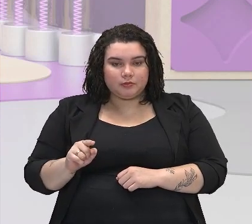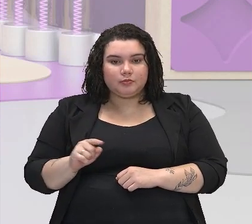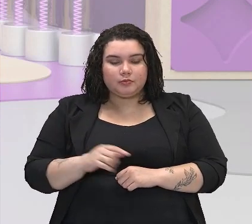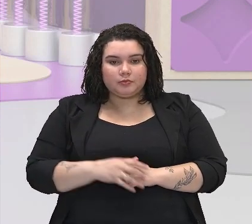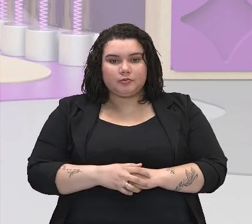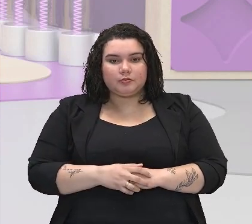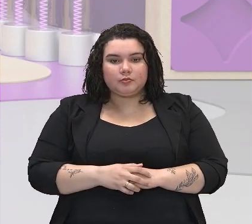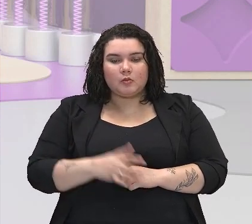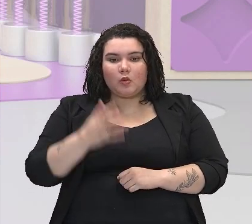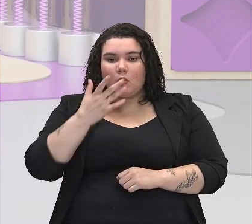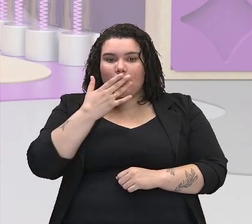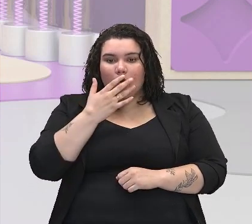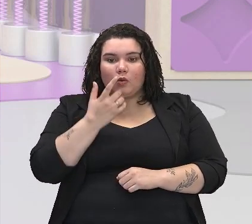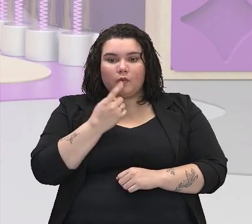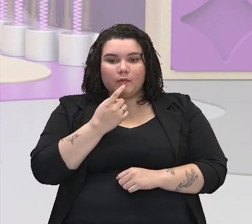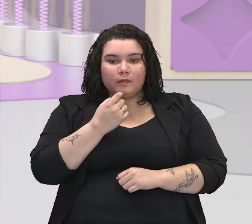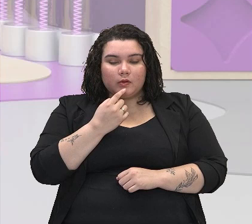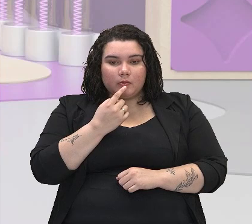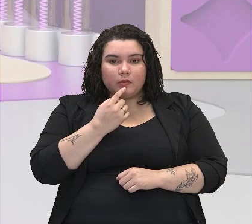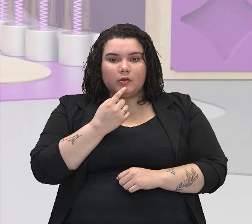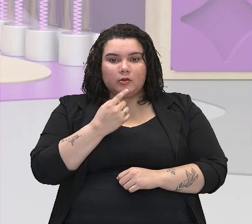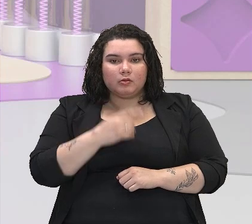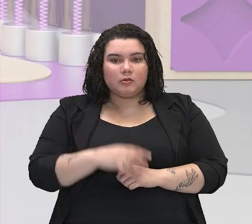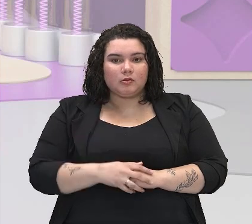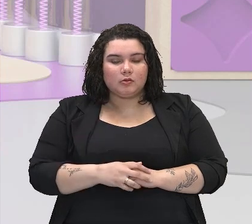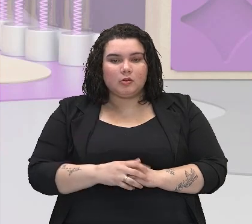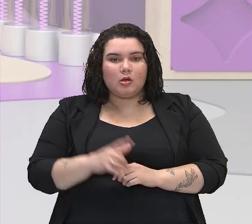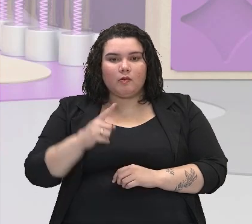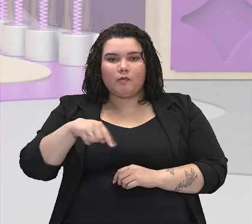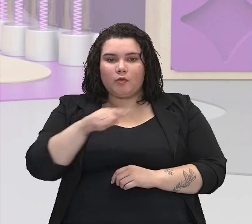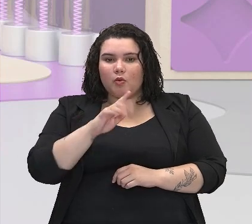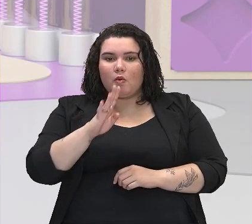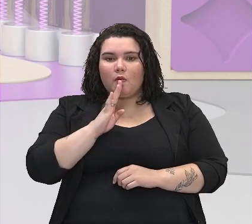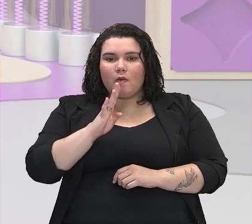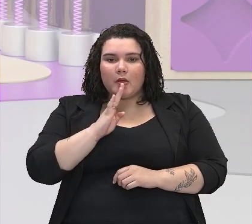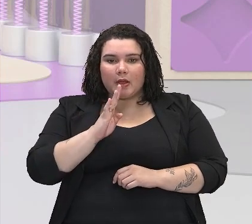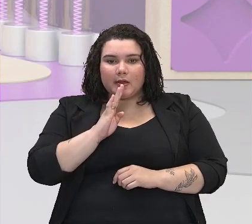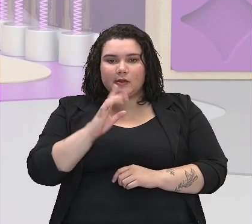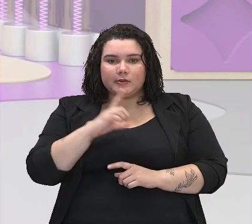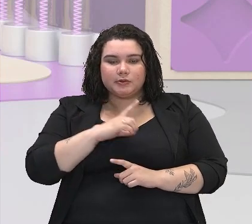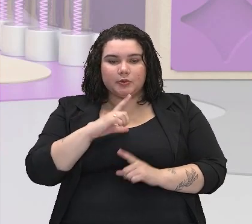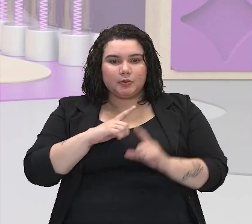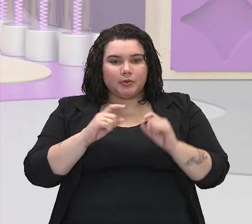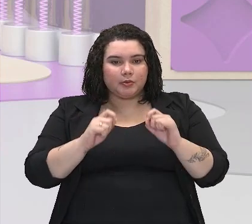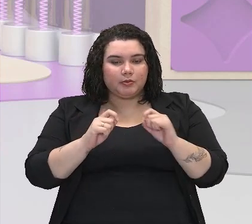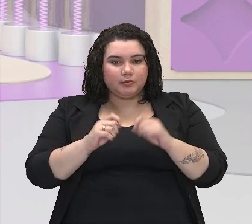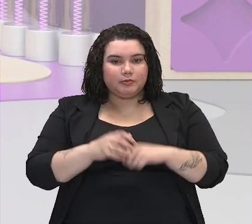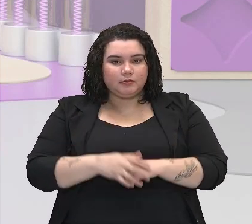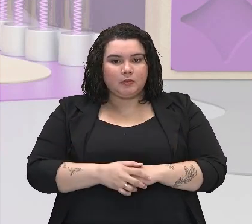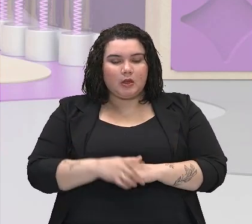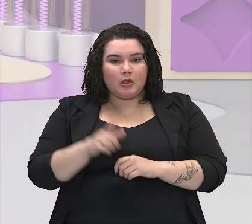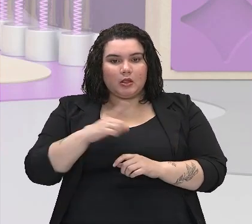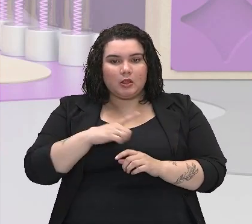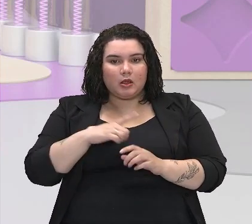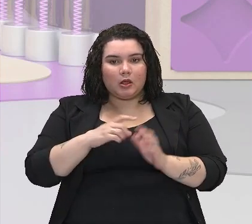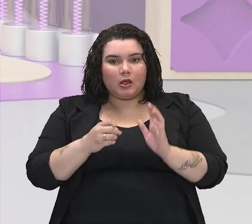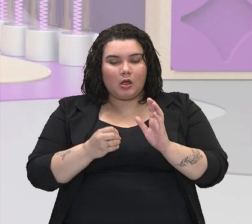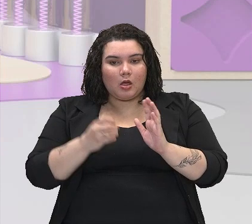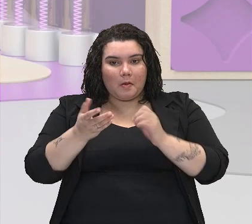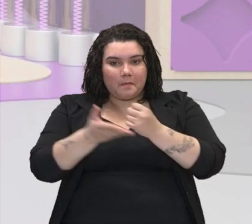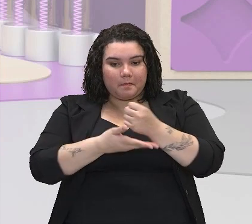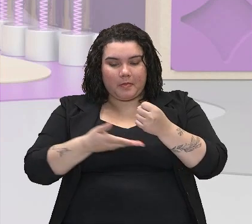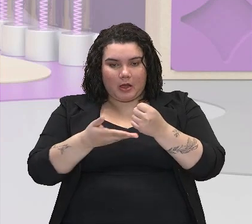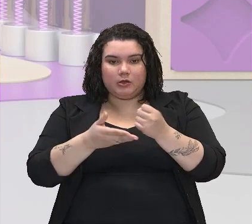ela está de vermelho, tem um símbolo, aquele símbolo muito conhecido. Significa que ela está formando aqui com a base